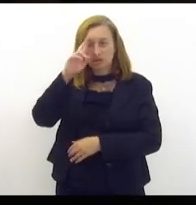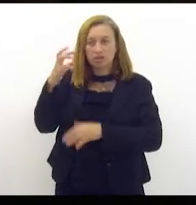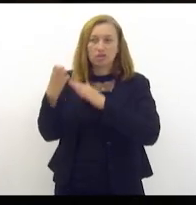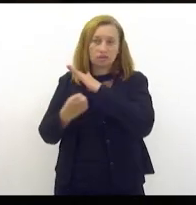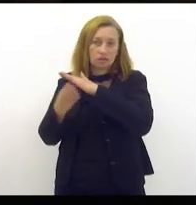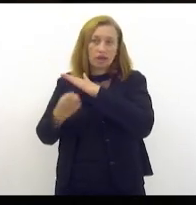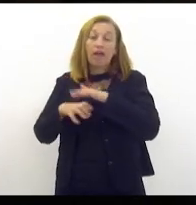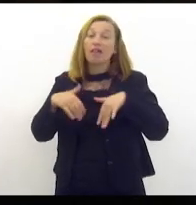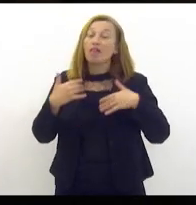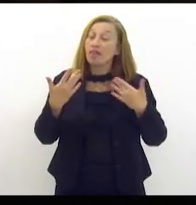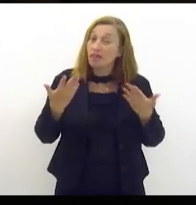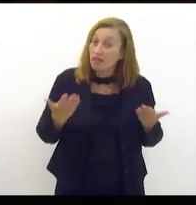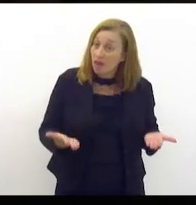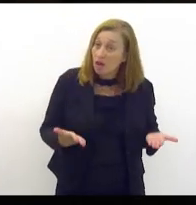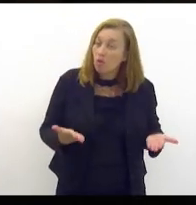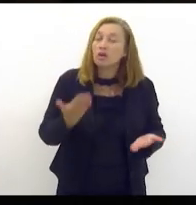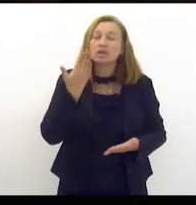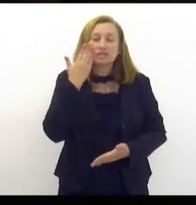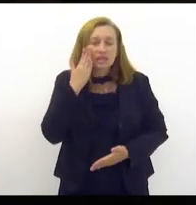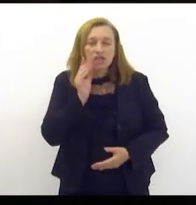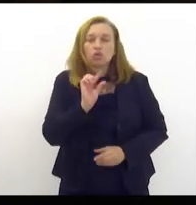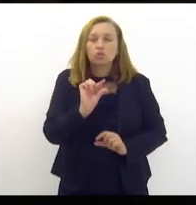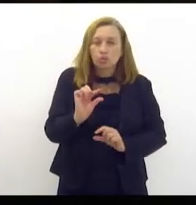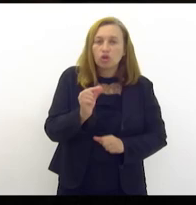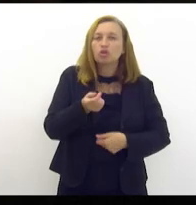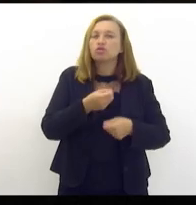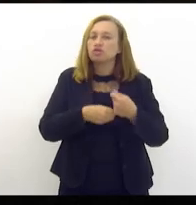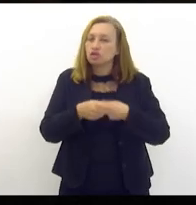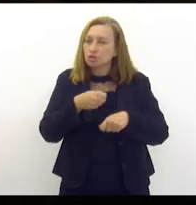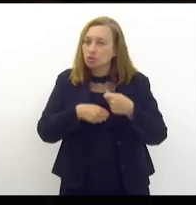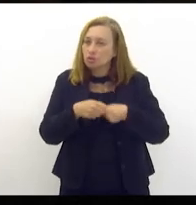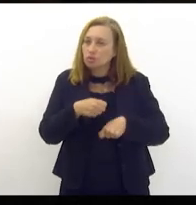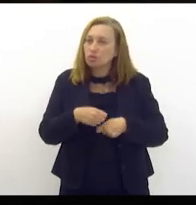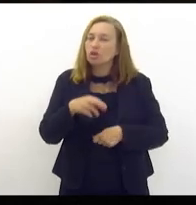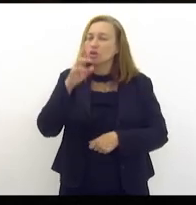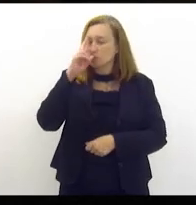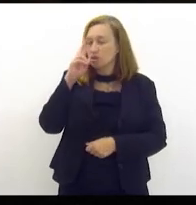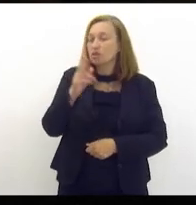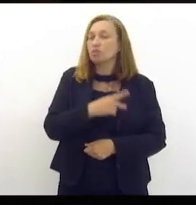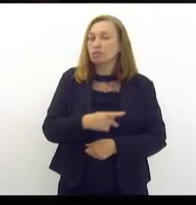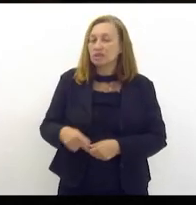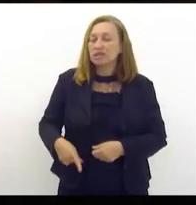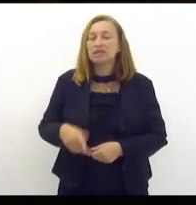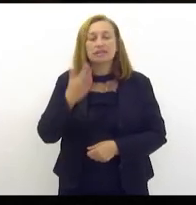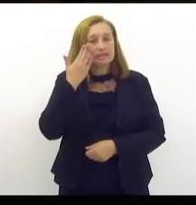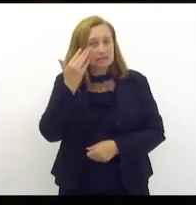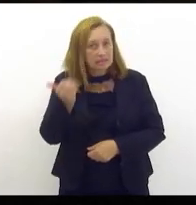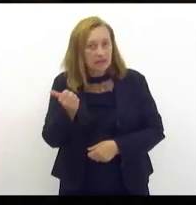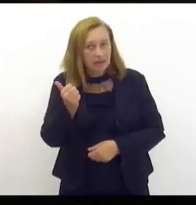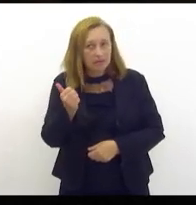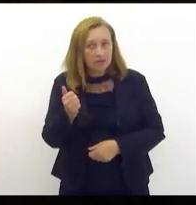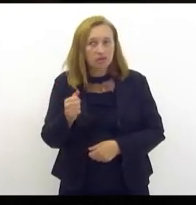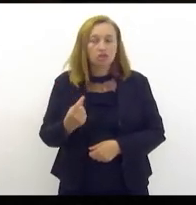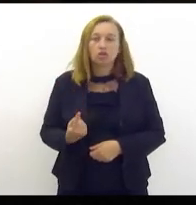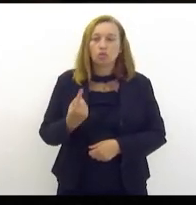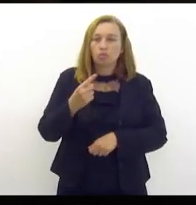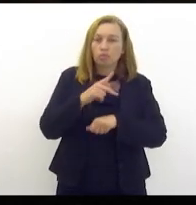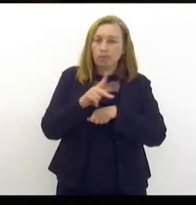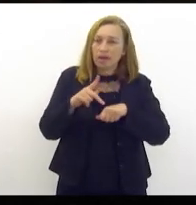Então, entende um pouco de economia. E Vossa Excelência sabe que um